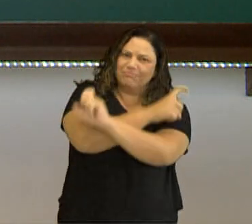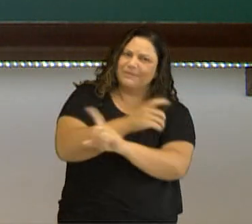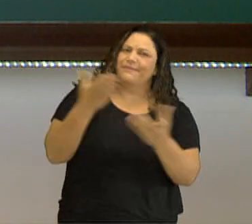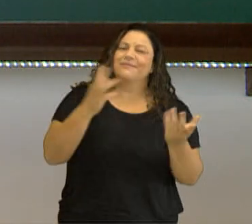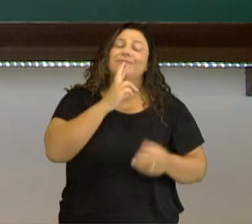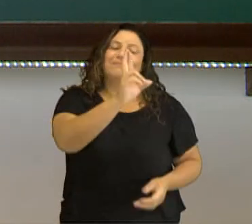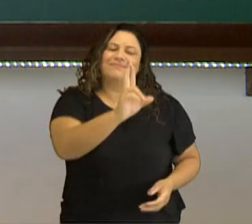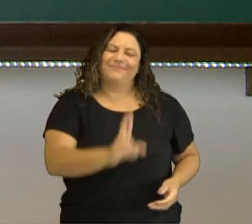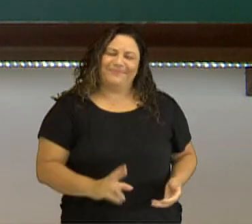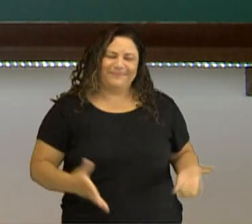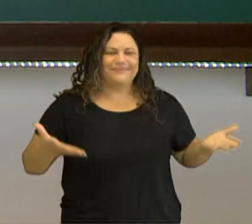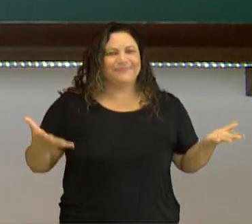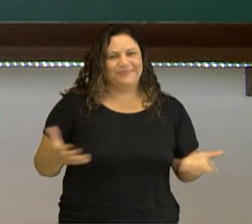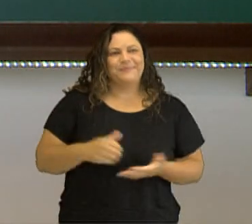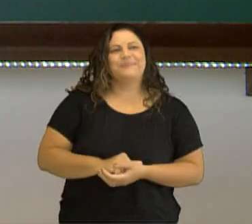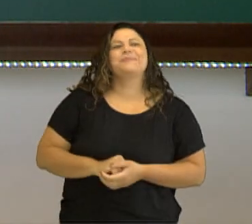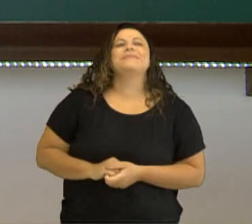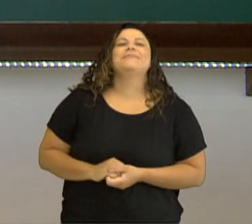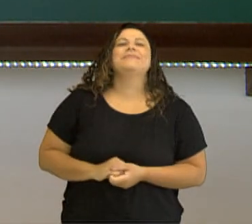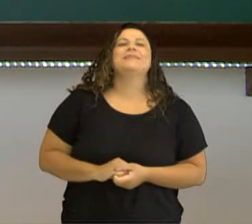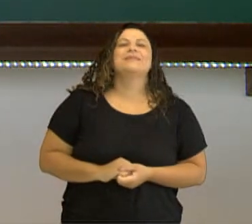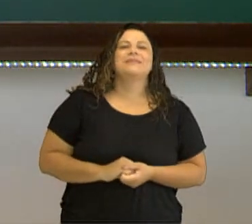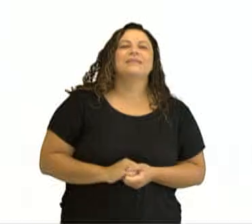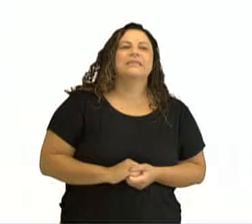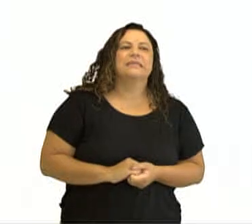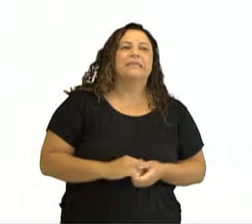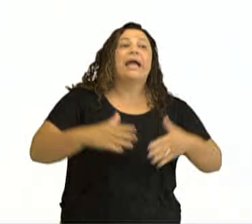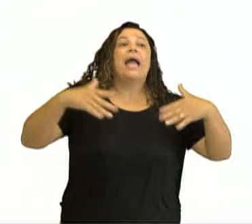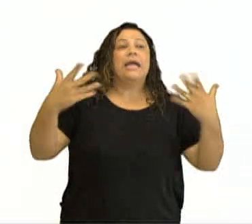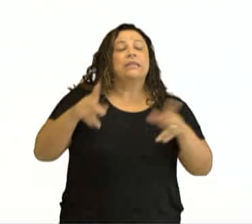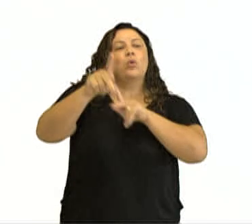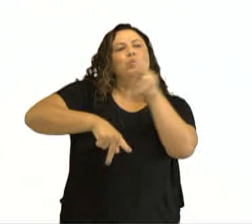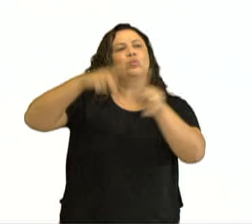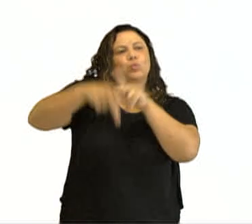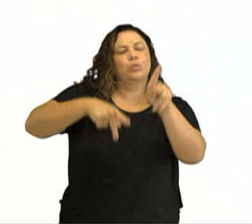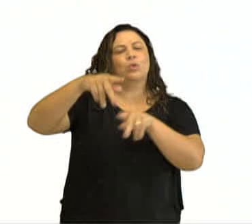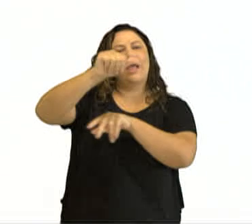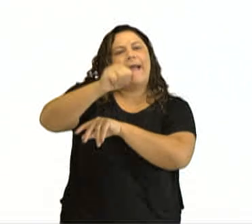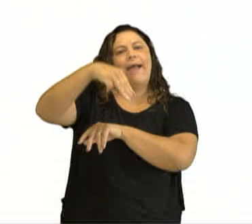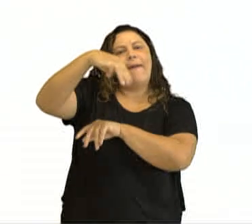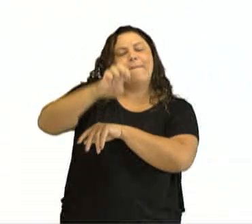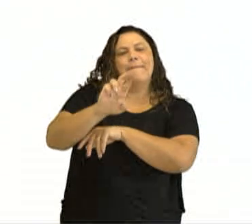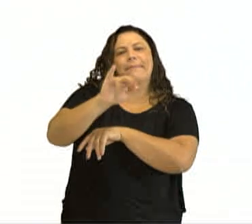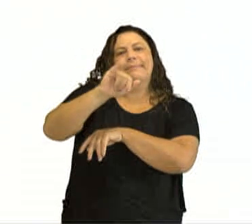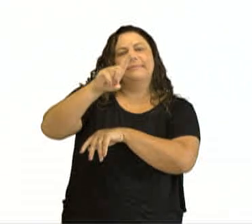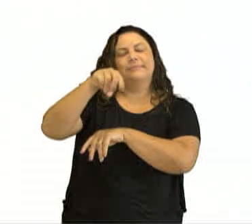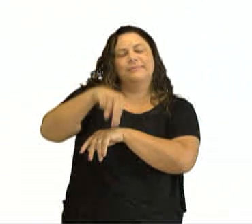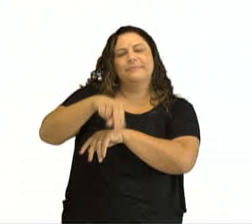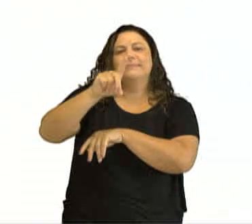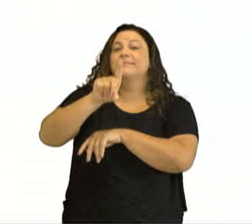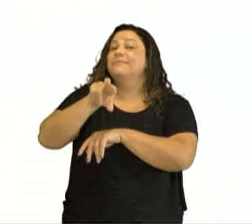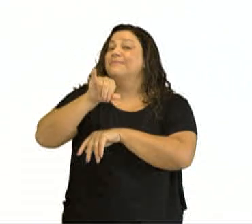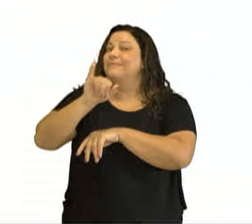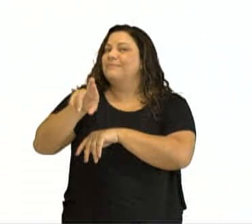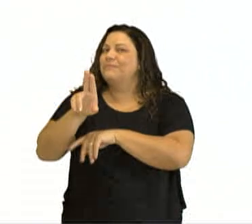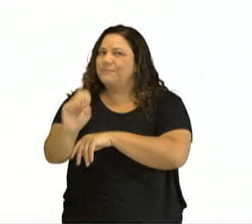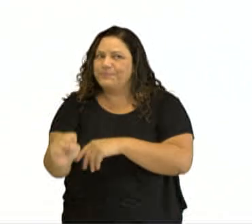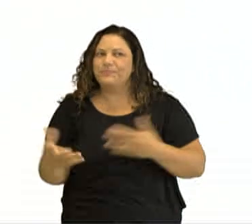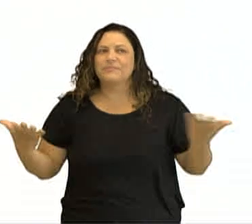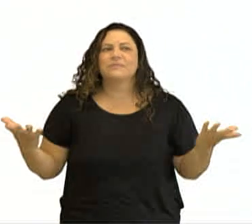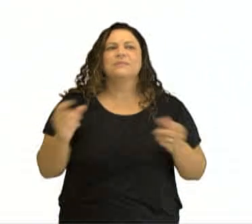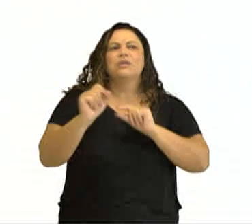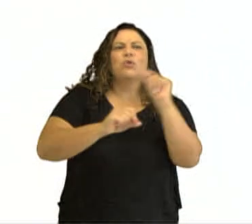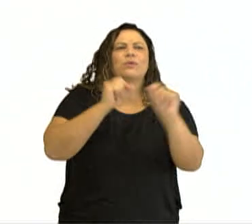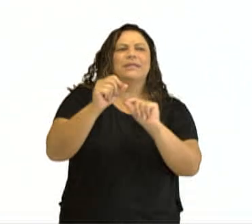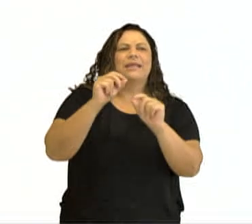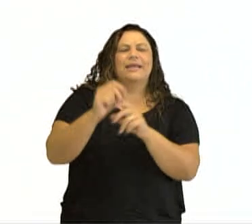em responder essa questão, essa nossa atividade. Os povos ameríndios, né, os povos pré-colombianos aqui na